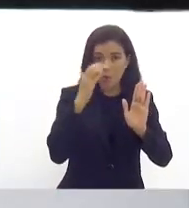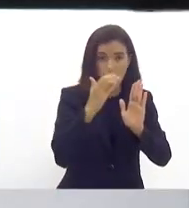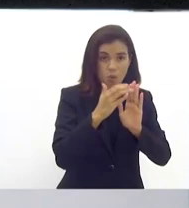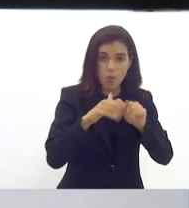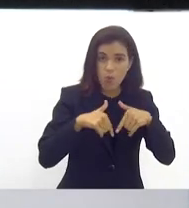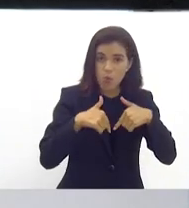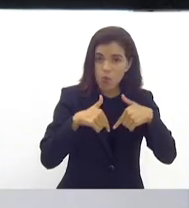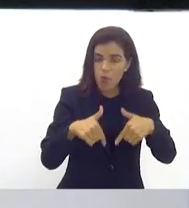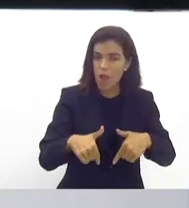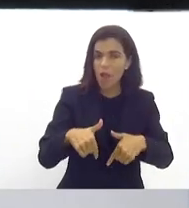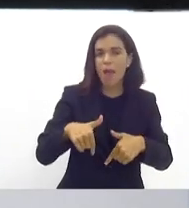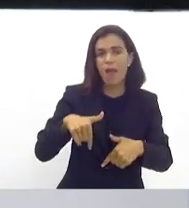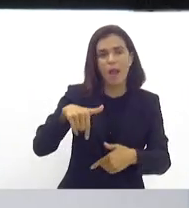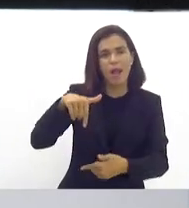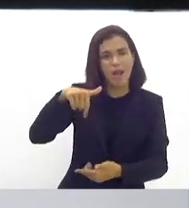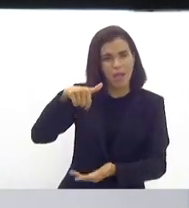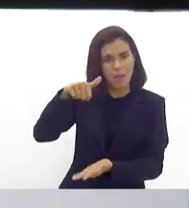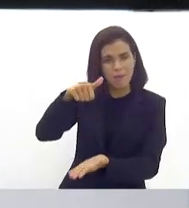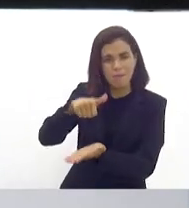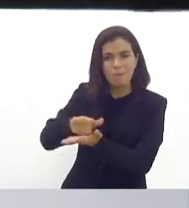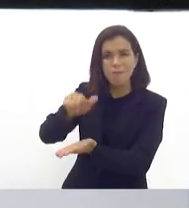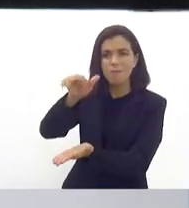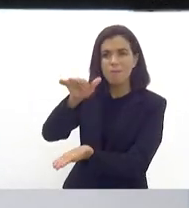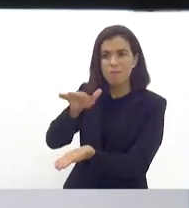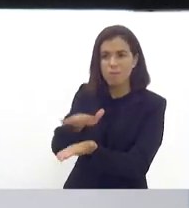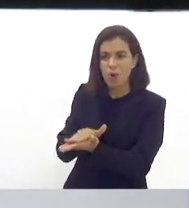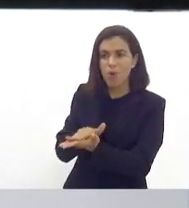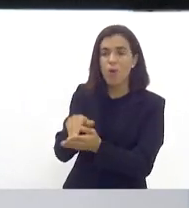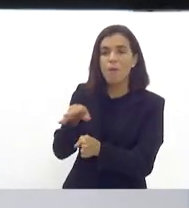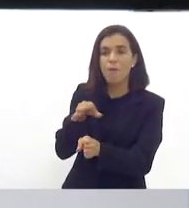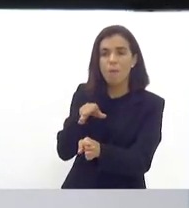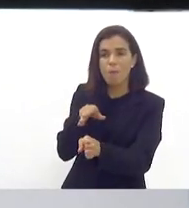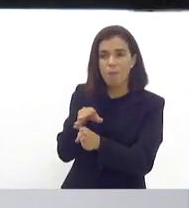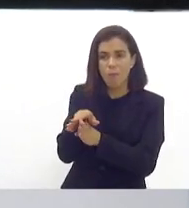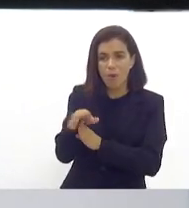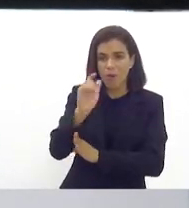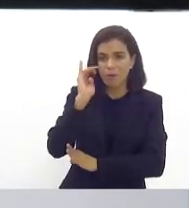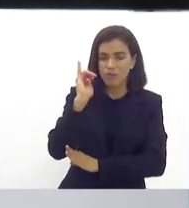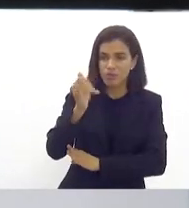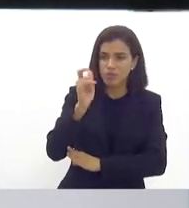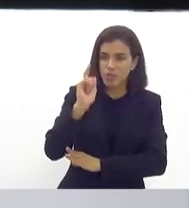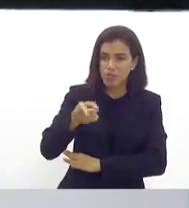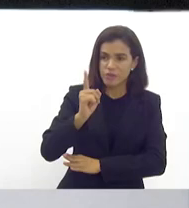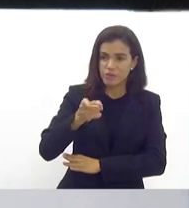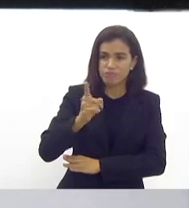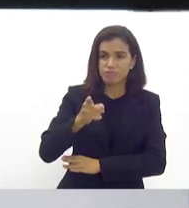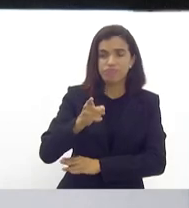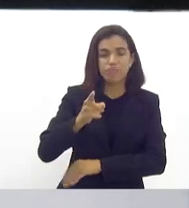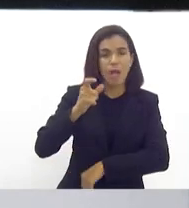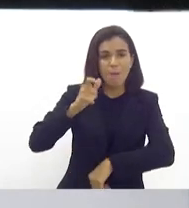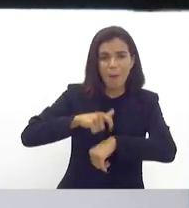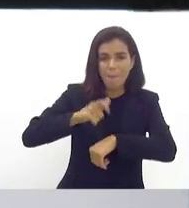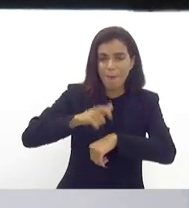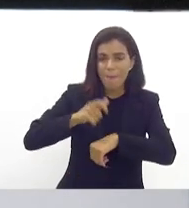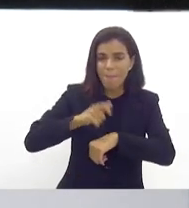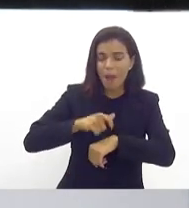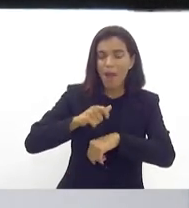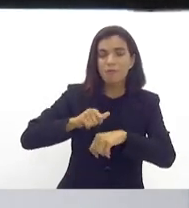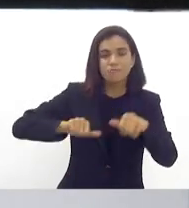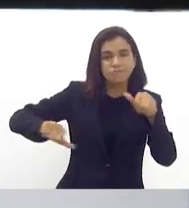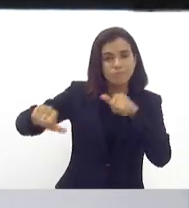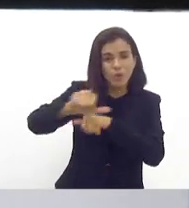é oficiada ela recebe instruções diretivas para imediatamente corrigir a sua